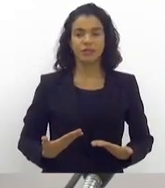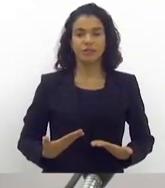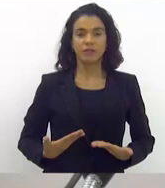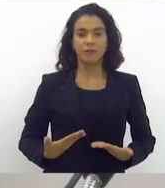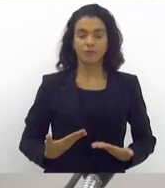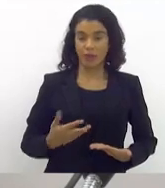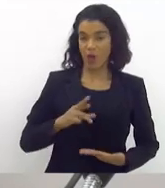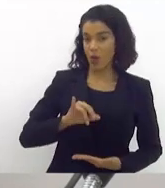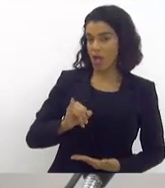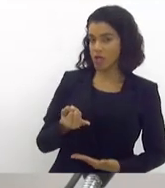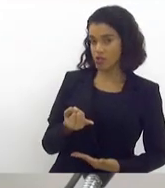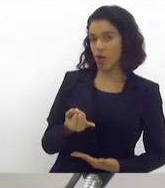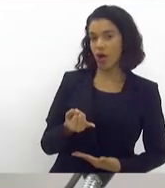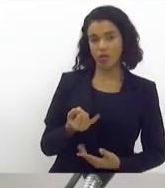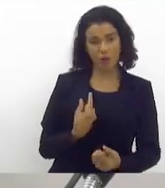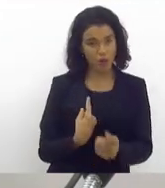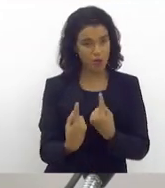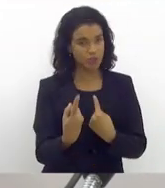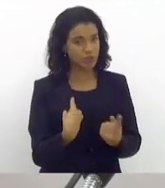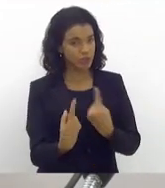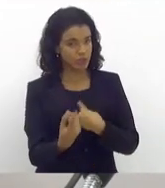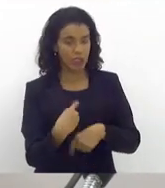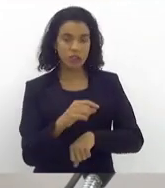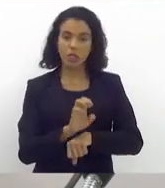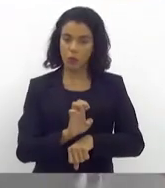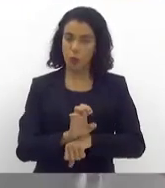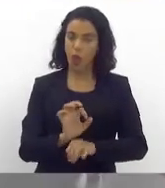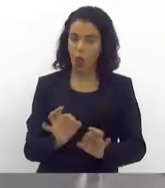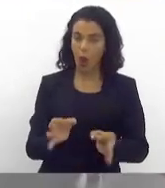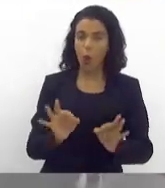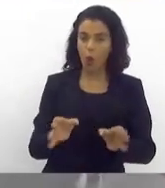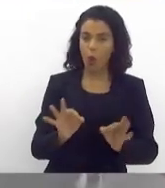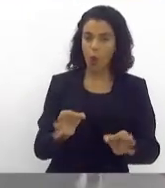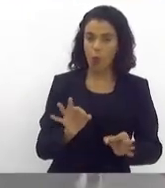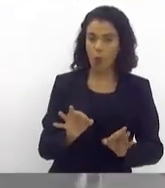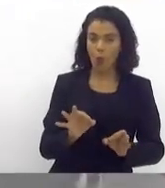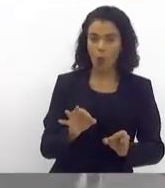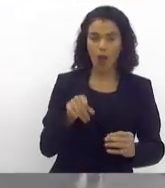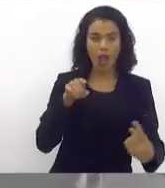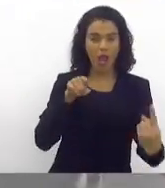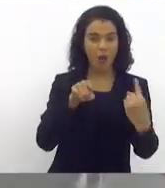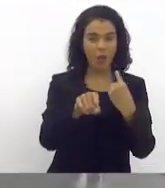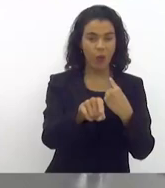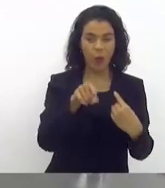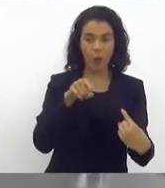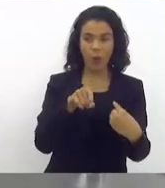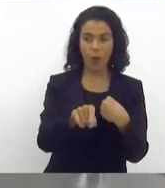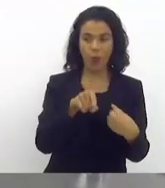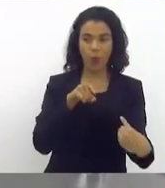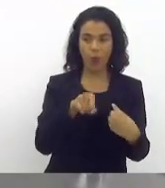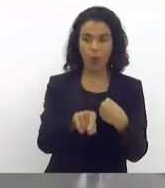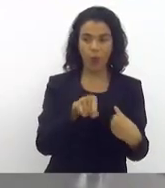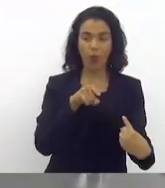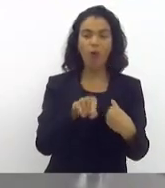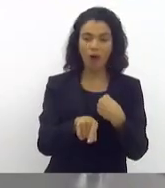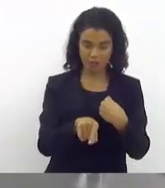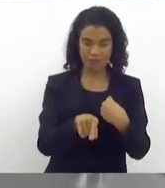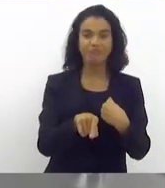é o RJ, é uma estrada estadual. É uma estrada estadual. Portanto, entre duas saídas, né? Perfeito. Entre duas